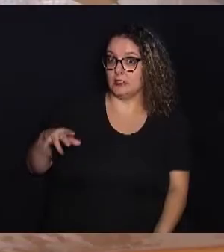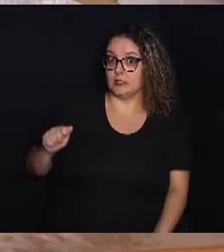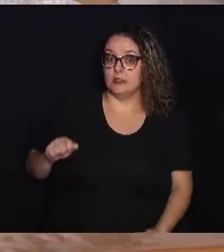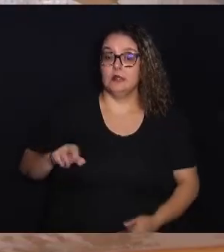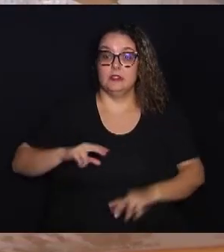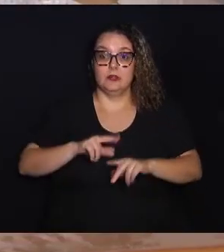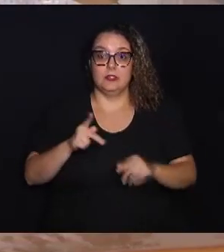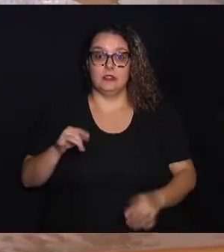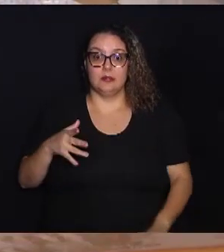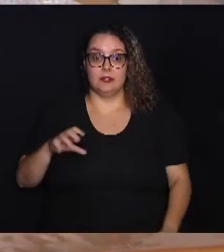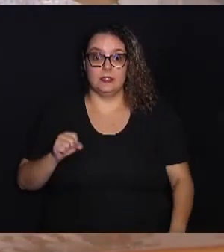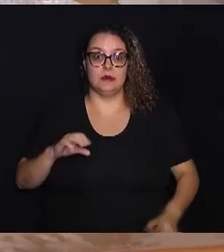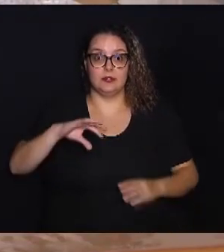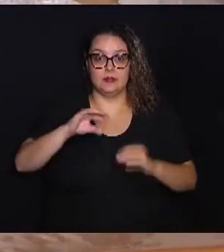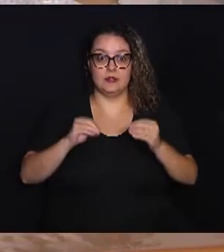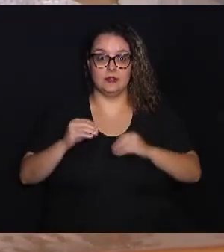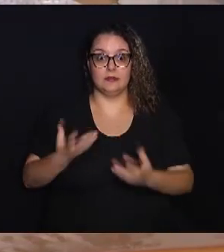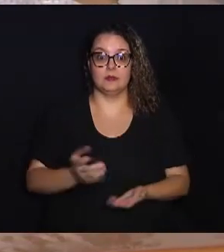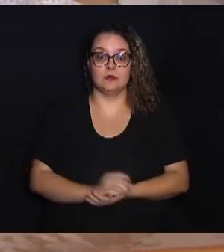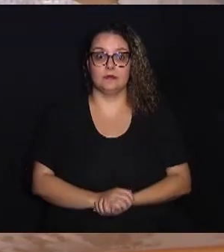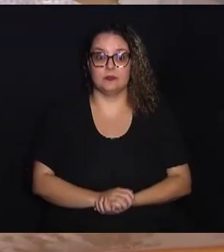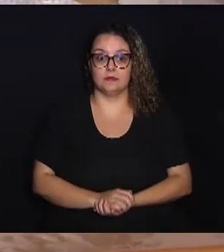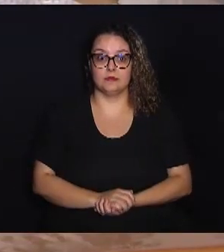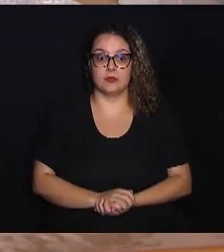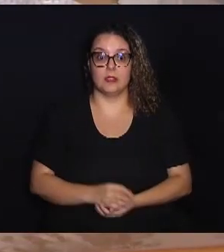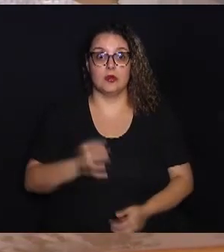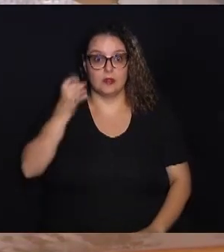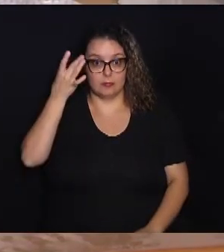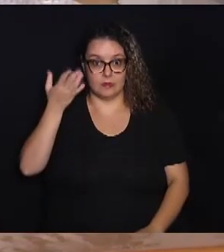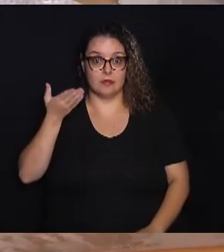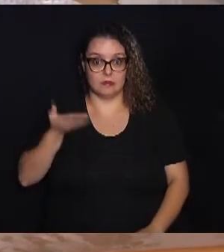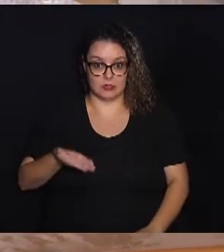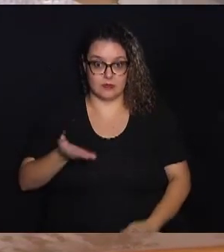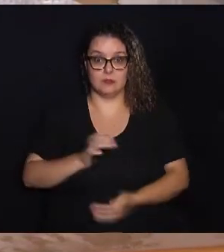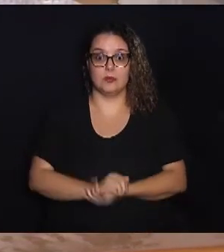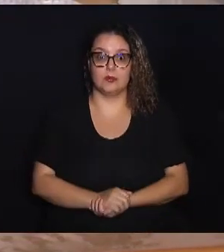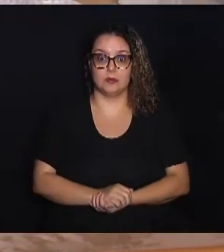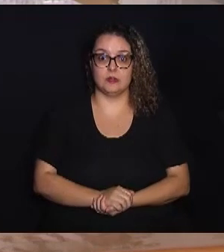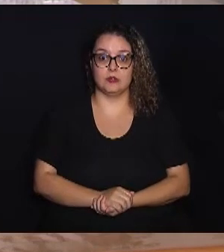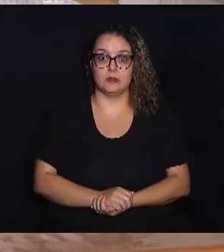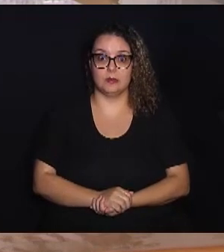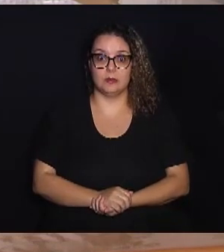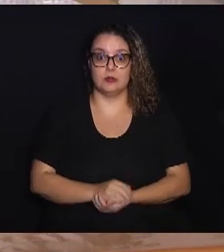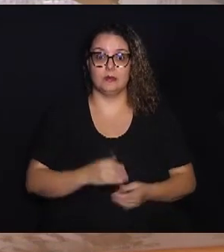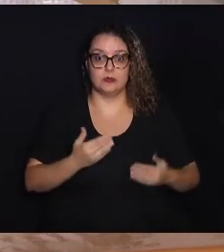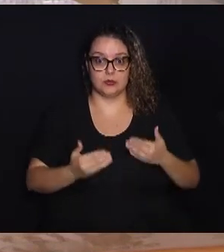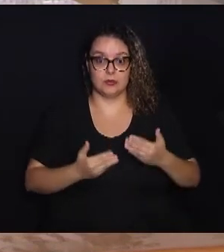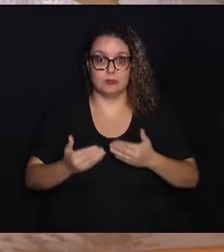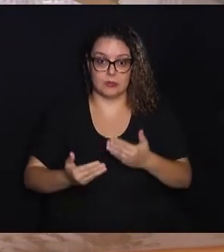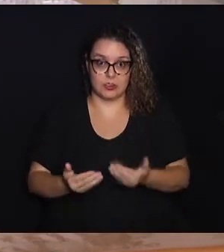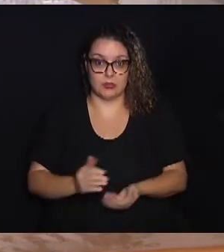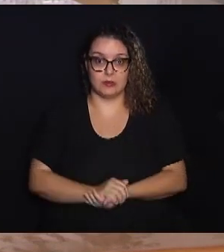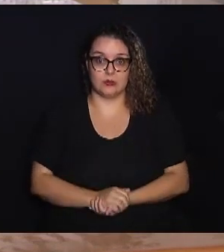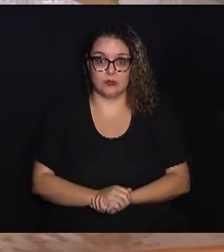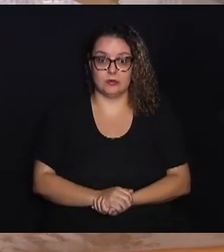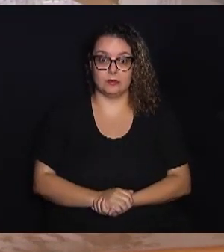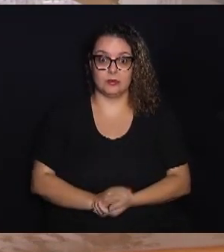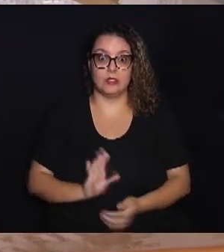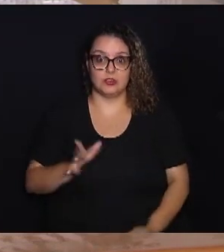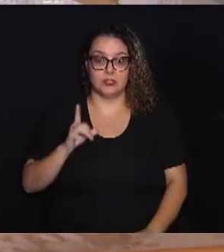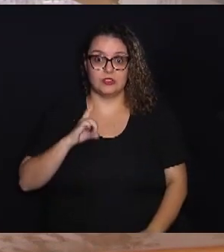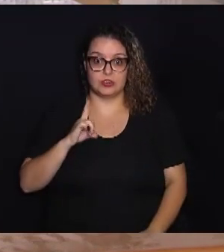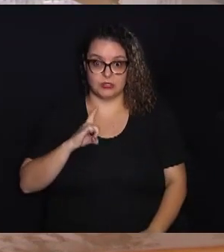trabalha com a cerâmica, né, de plástico, quanto tempo de cura mais ou menos? No caso da marca que eu trabalho,